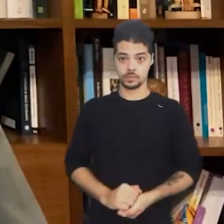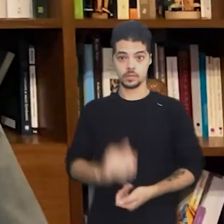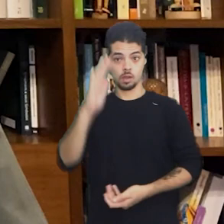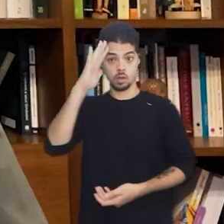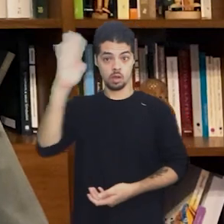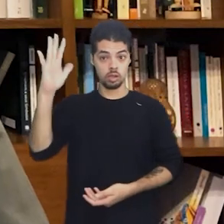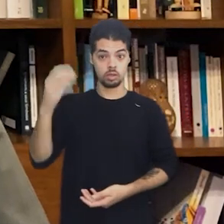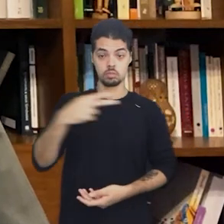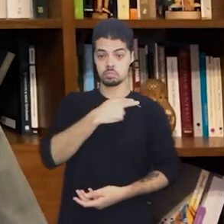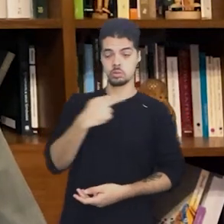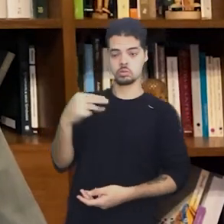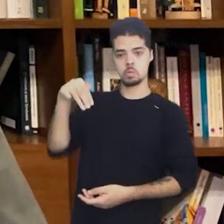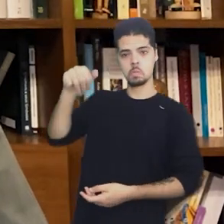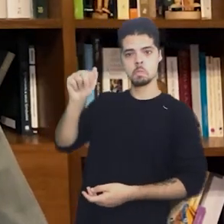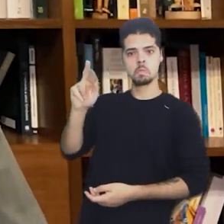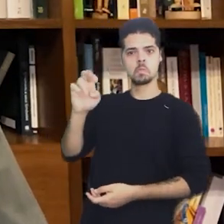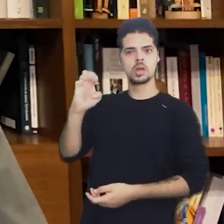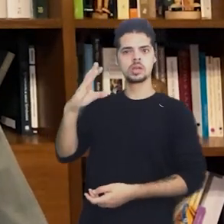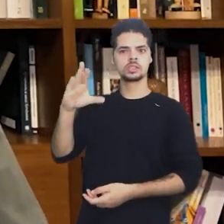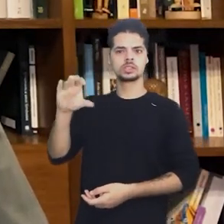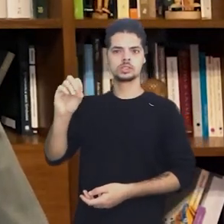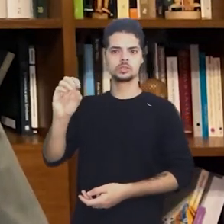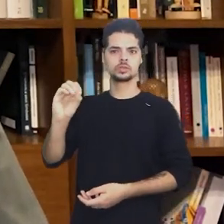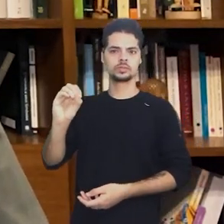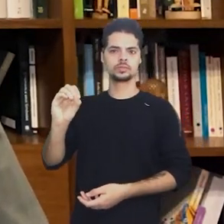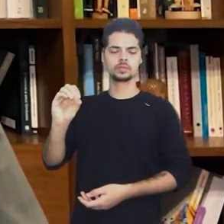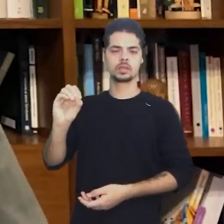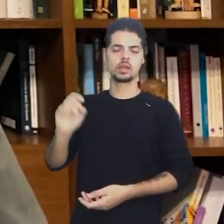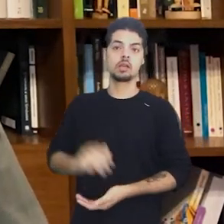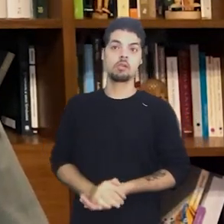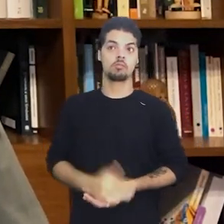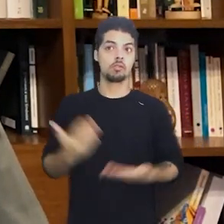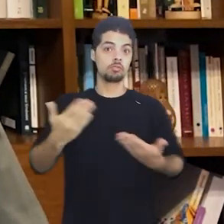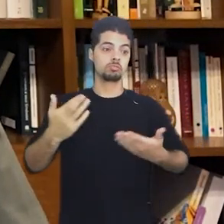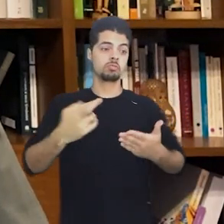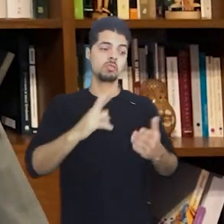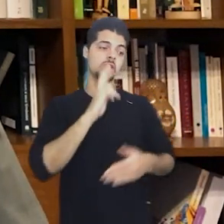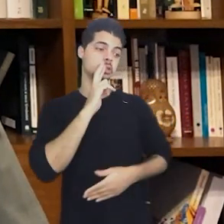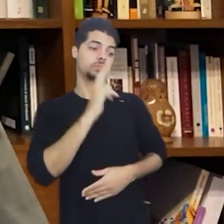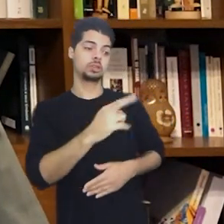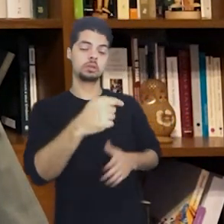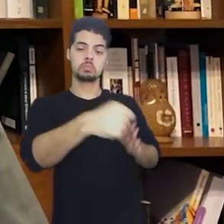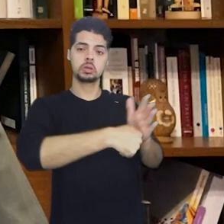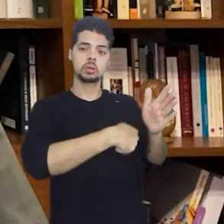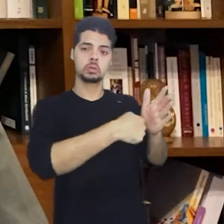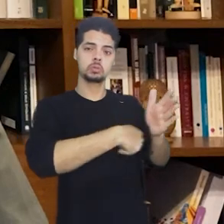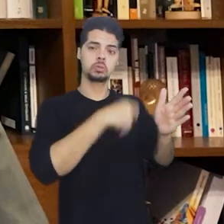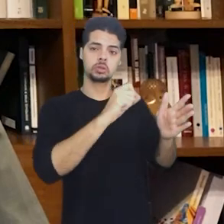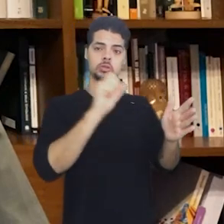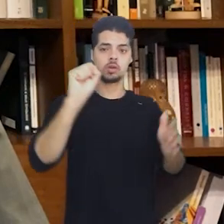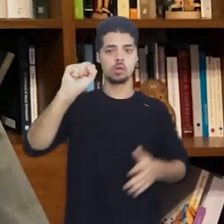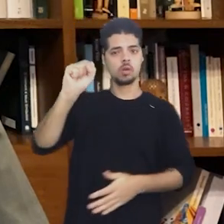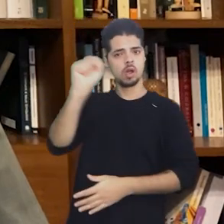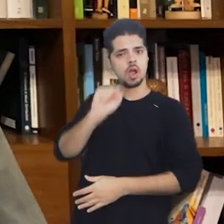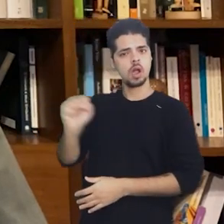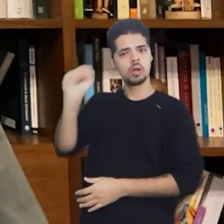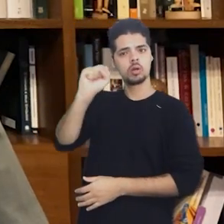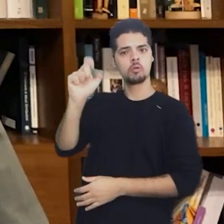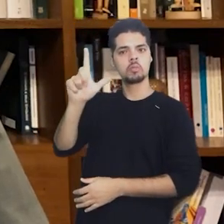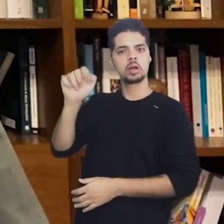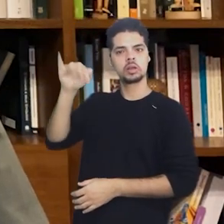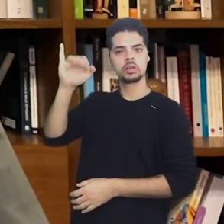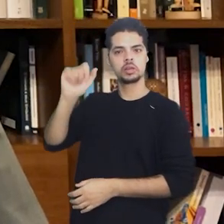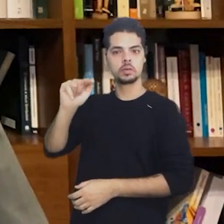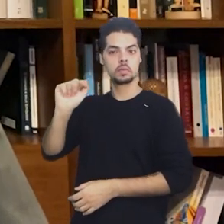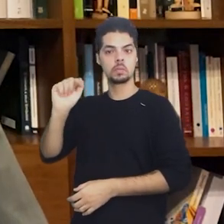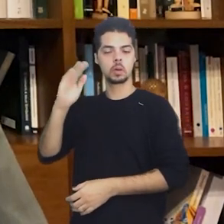eu sou Marcelo Loureiro sou professor de história da Escola Naval e vou responder a pergunta do arroba Lima snt